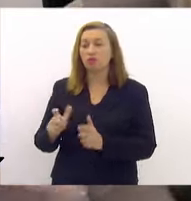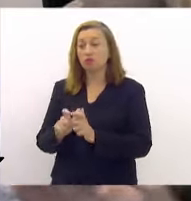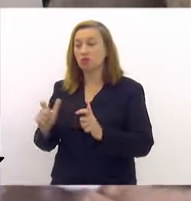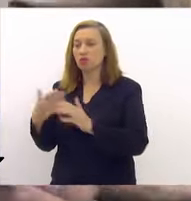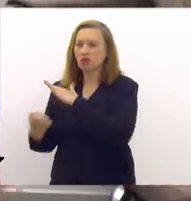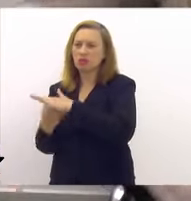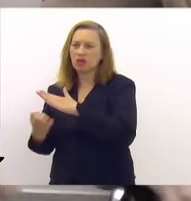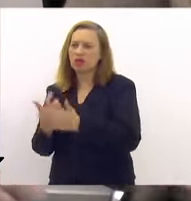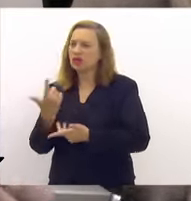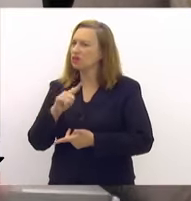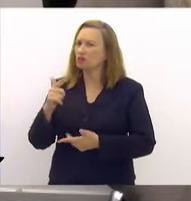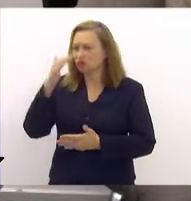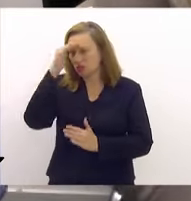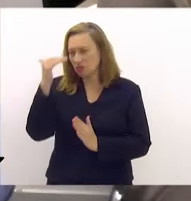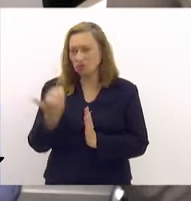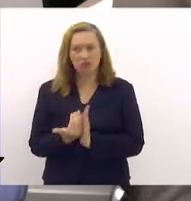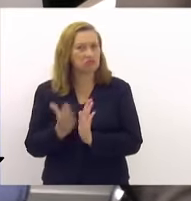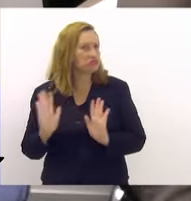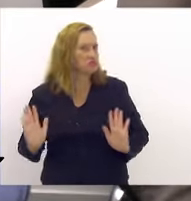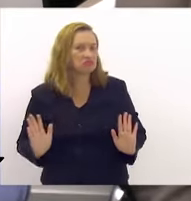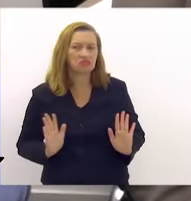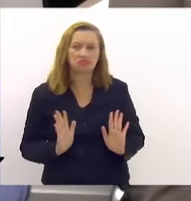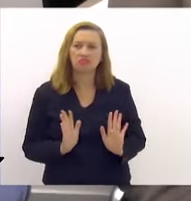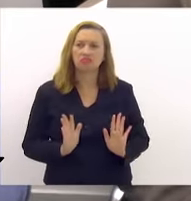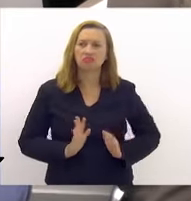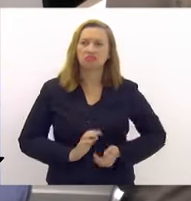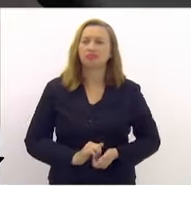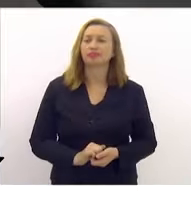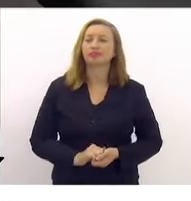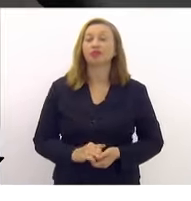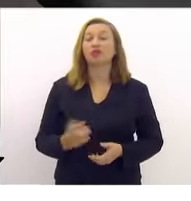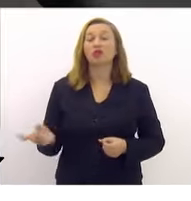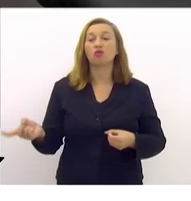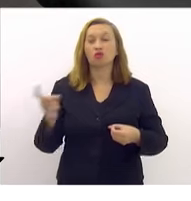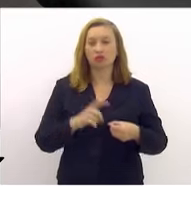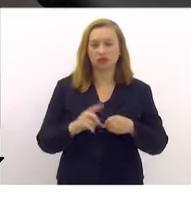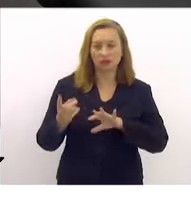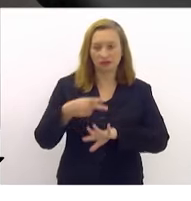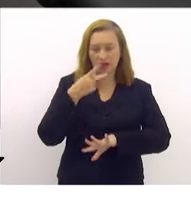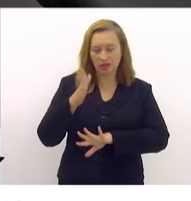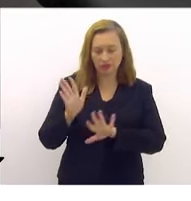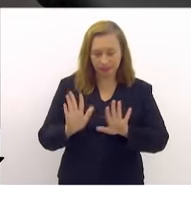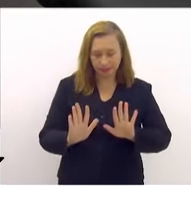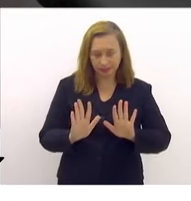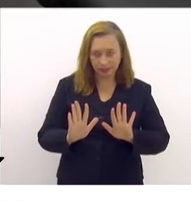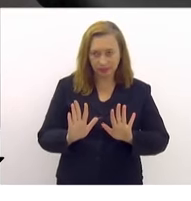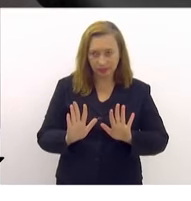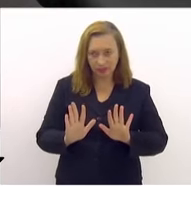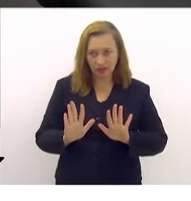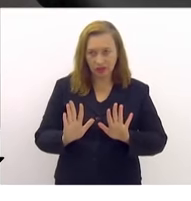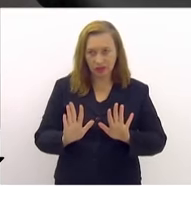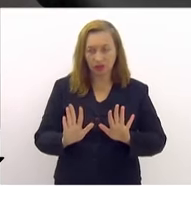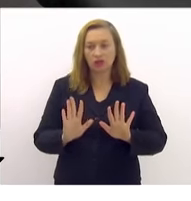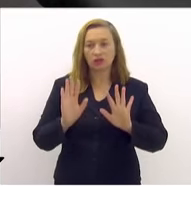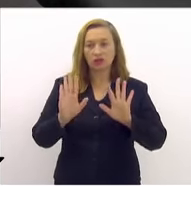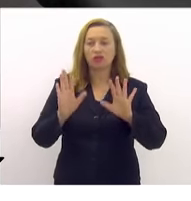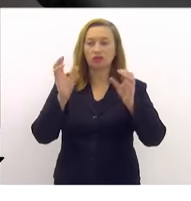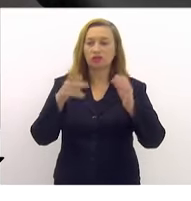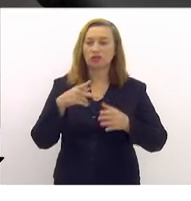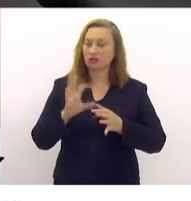não vai cumprir, então não adianta ter. Volto a dizer, olha só. Eu só na seguinte, eu já vou lhe dar aqui a